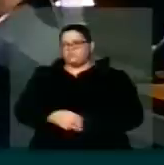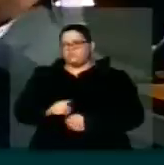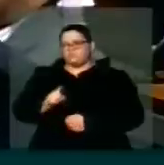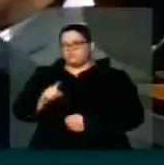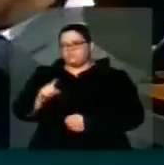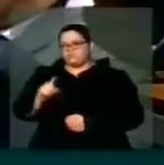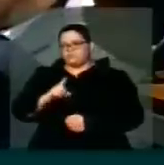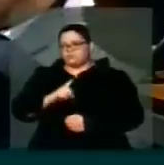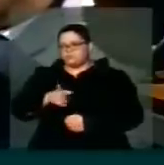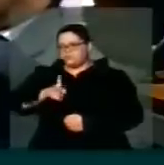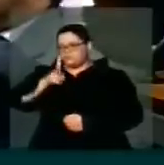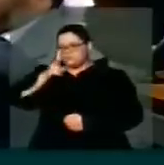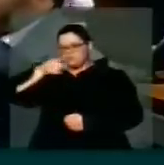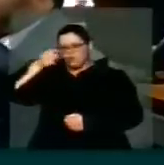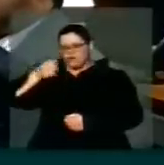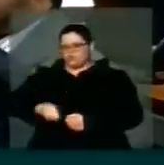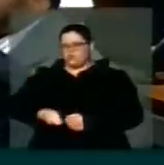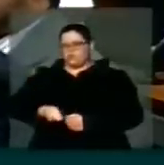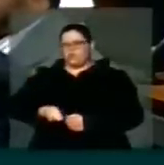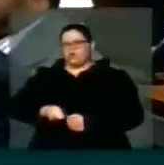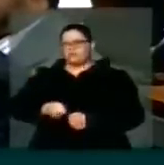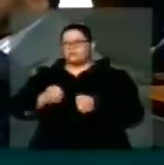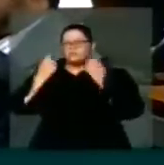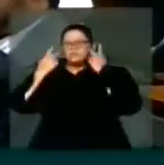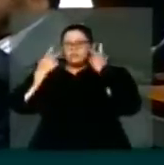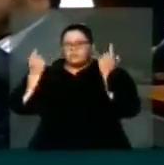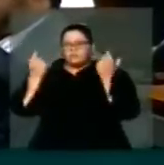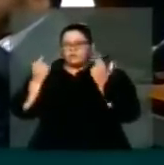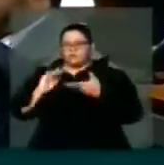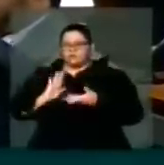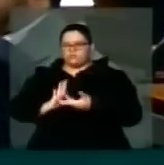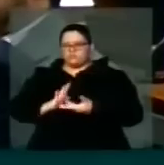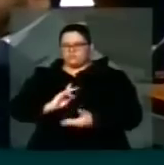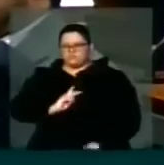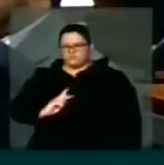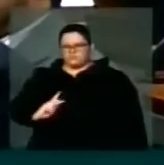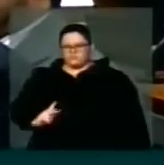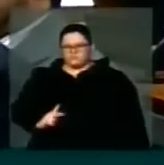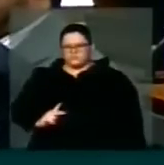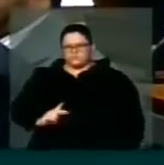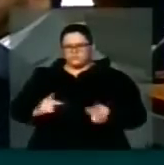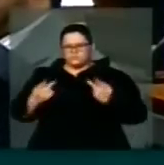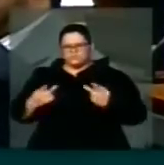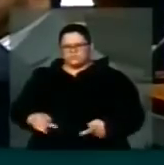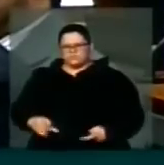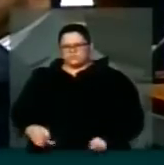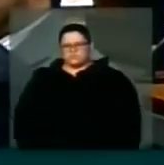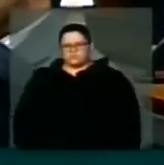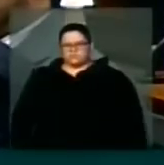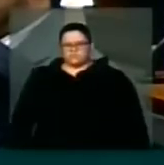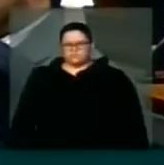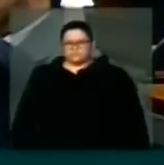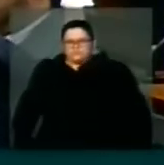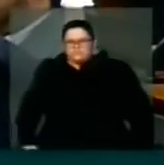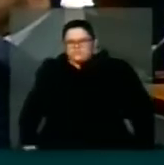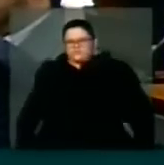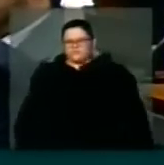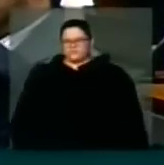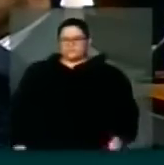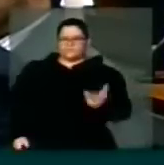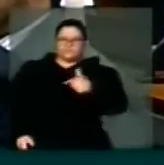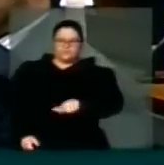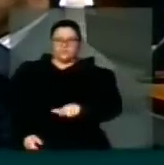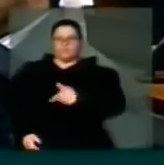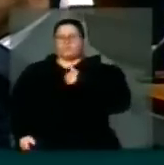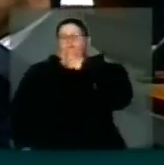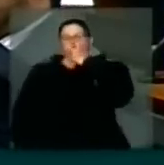a autoridade que tem para presidir essa casa e, portanto, para estar à frente da Câmara Federal. Eu, mais uma vez, enalteço a